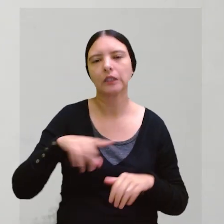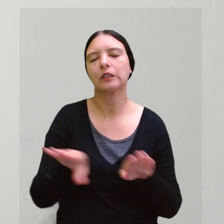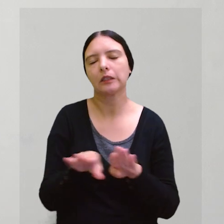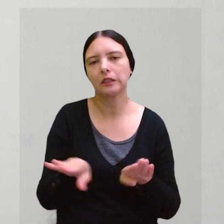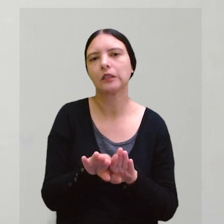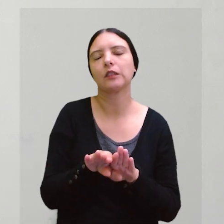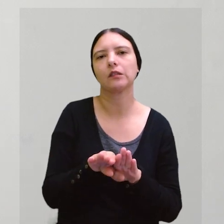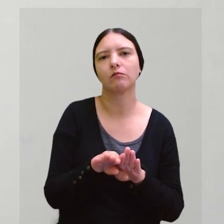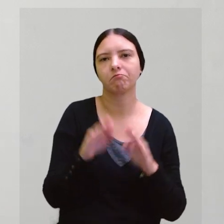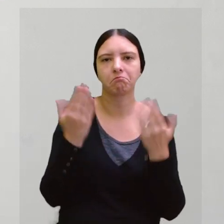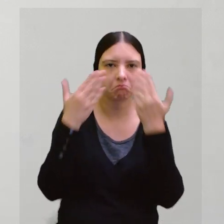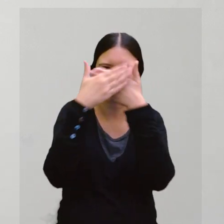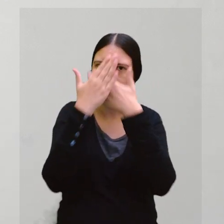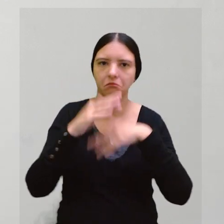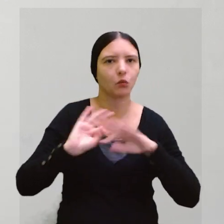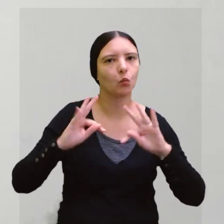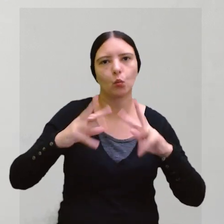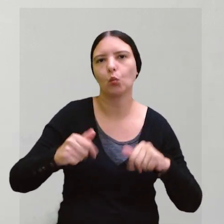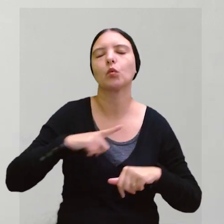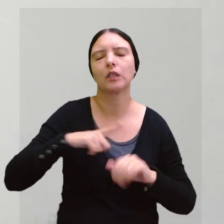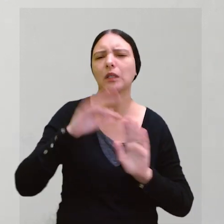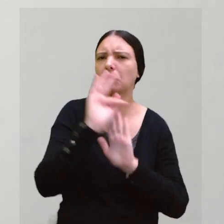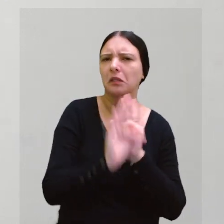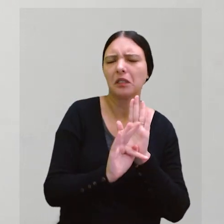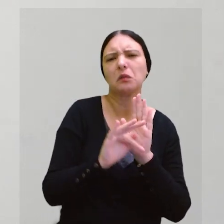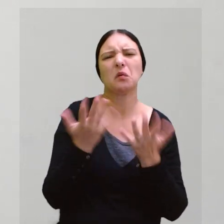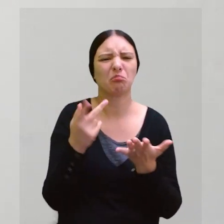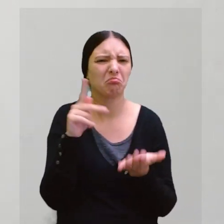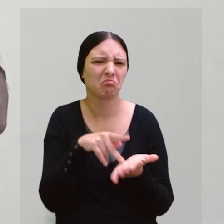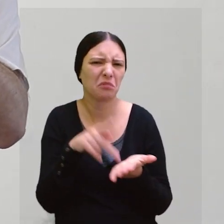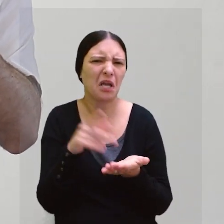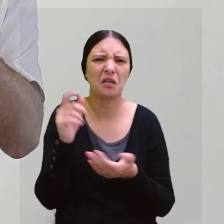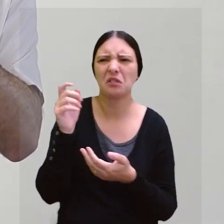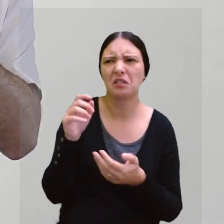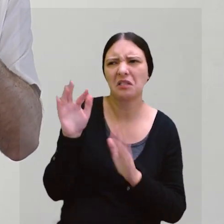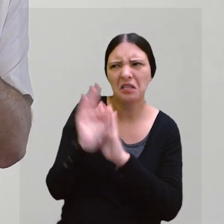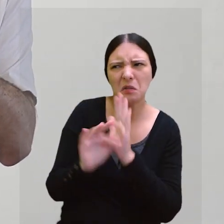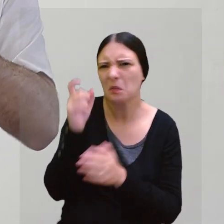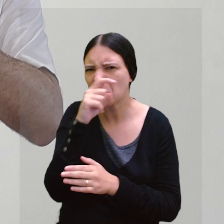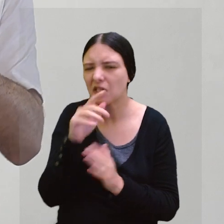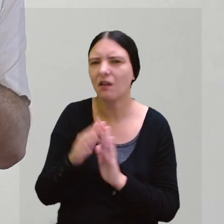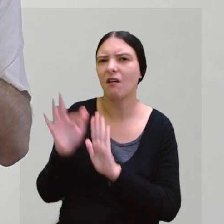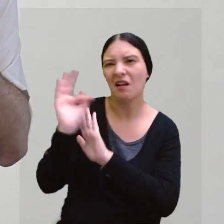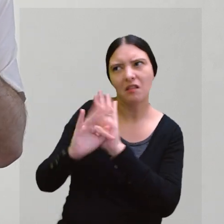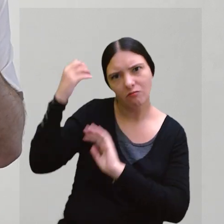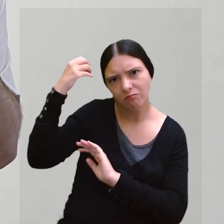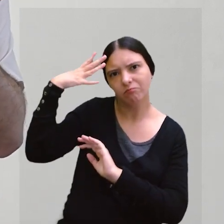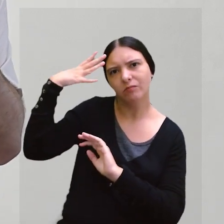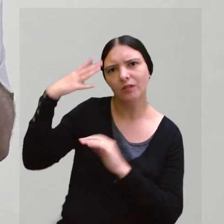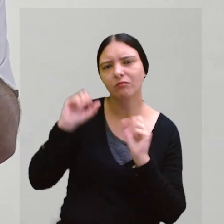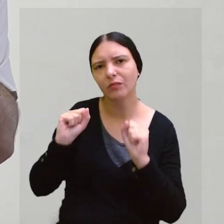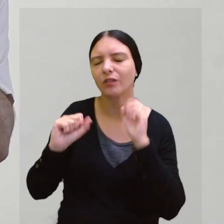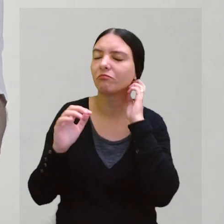dimensões literárias também. Para alguns, esse é um texto ficcional, para outros, esse é um texto revelado. Tem muitas interpretações também